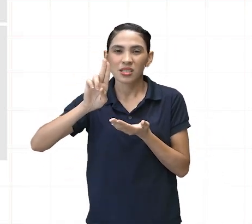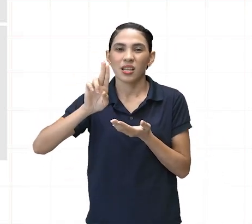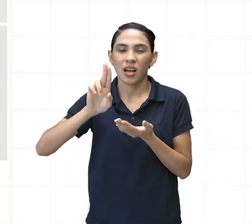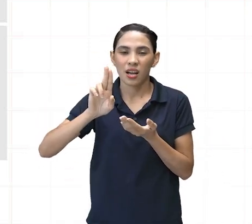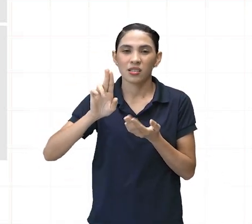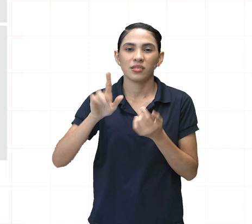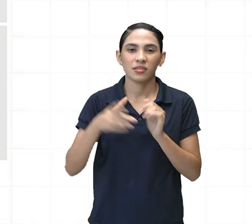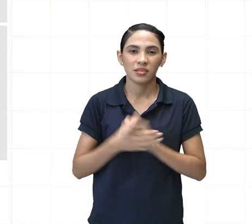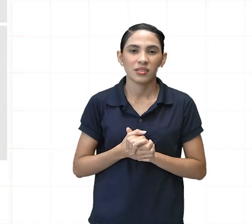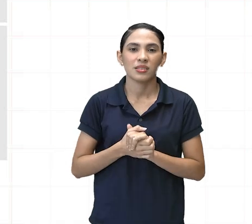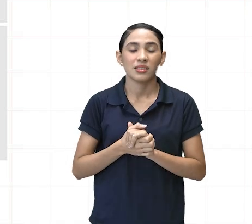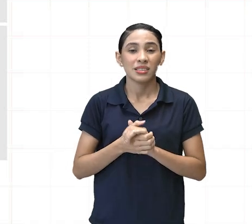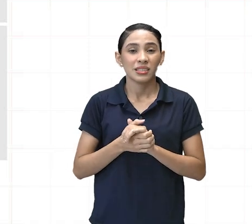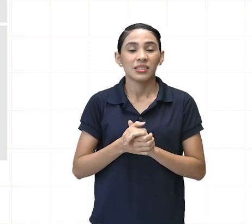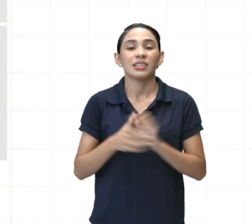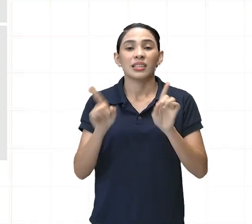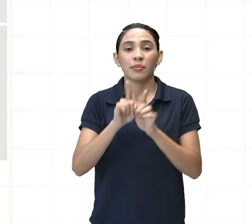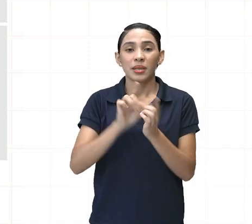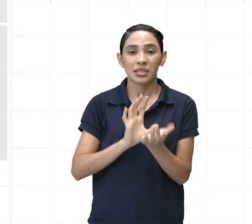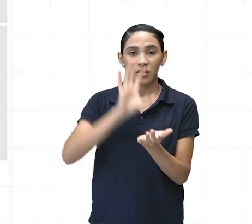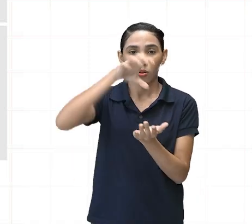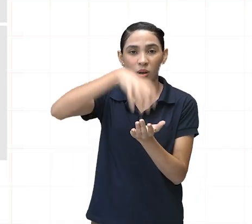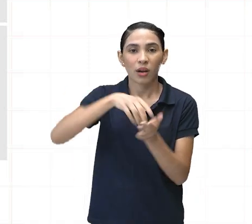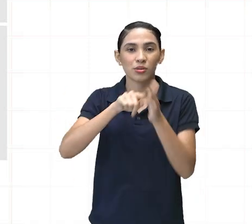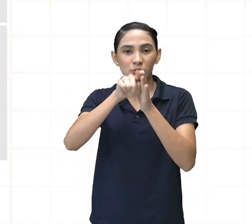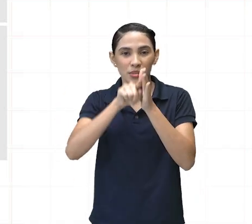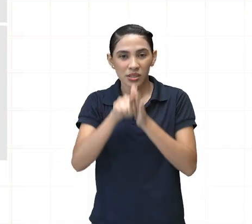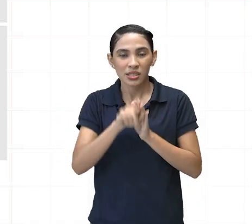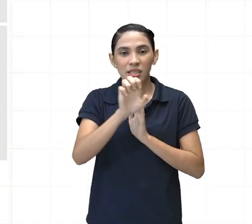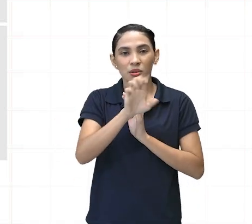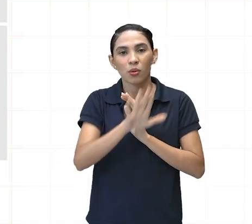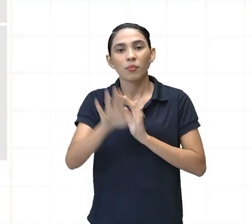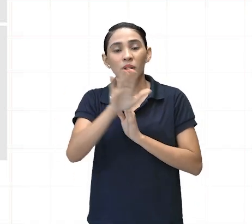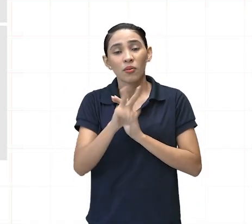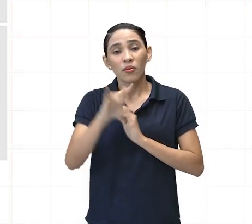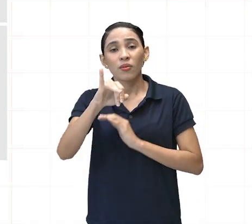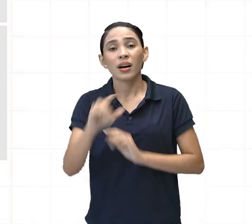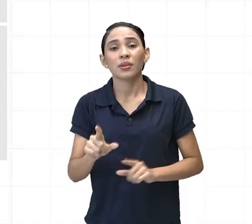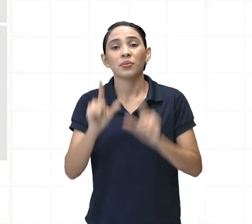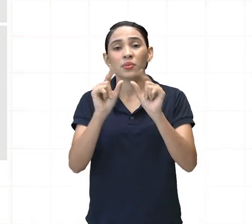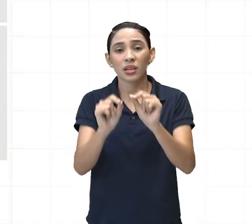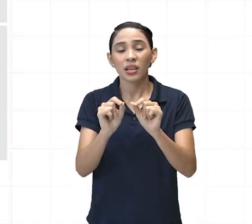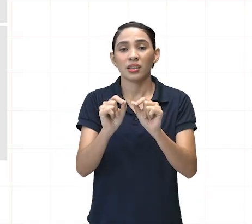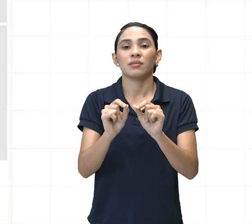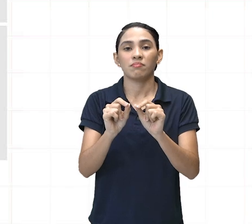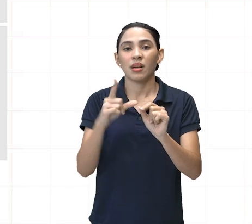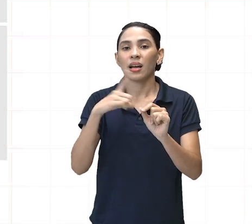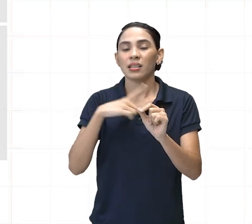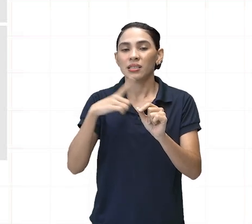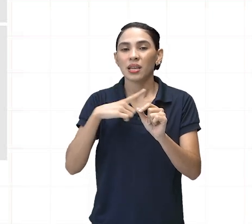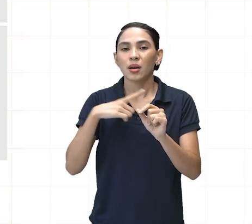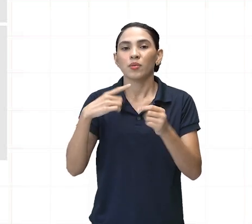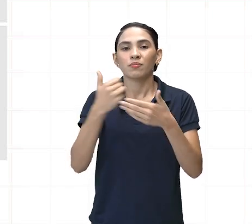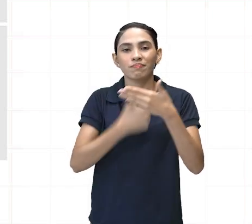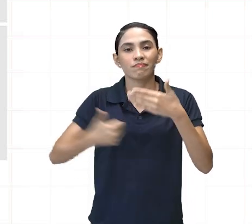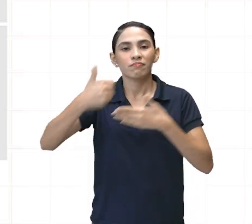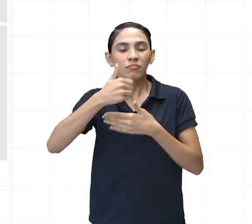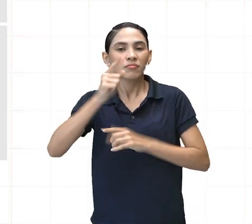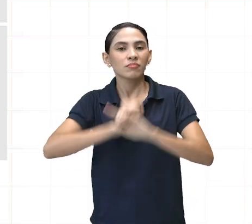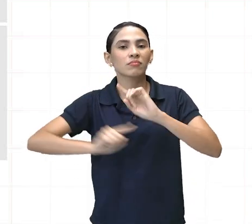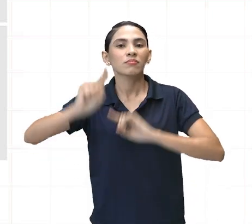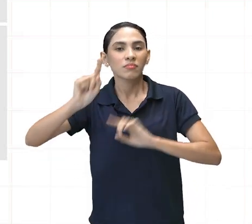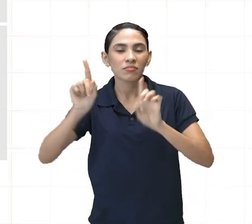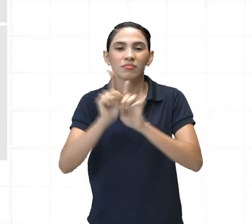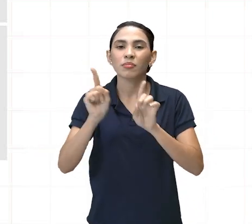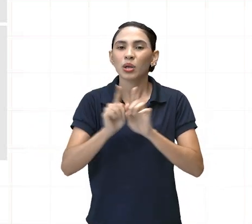universidades e centros de pesquisa europeus aí vão estar, né, na vanguarda do quê? Da